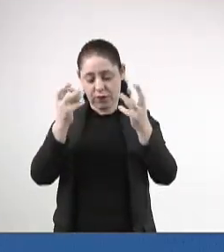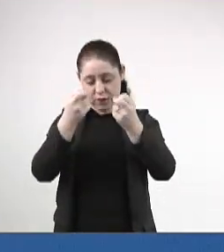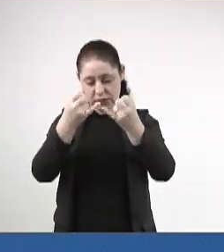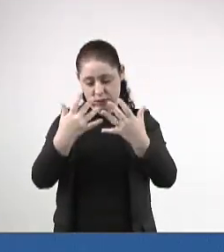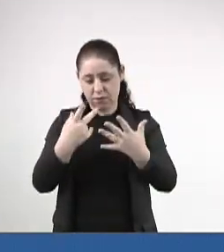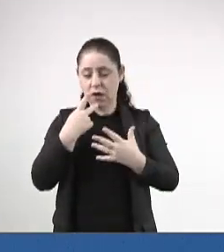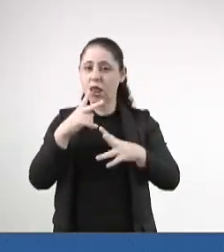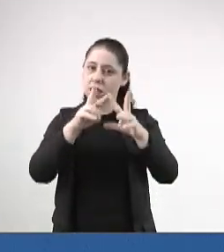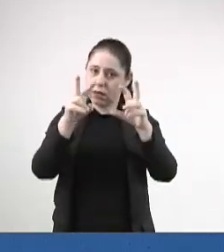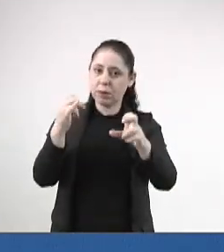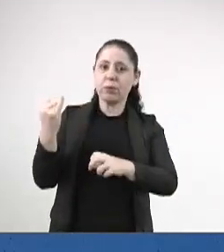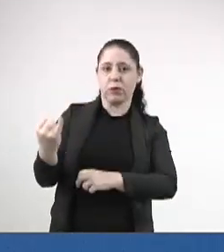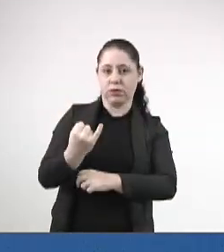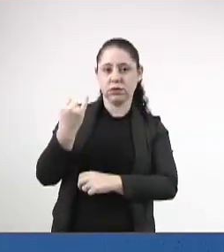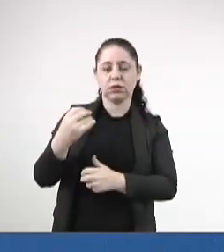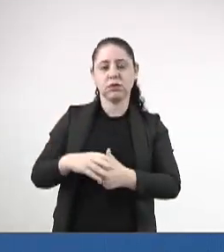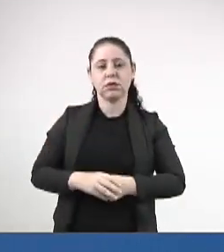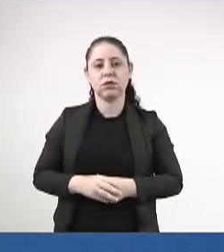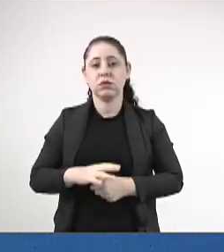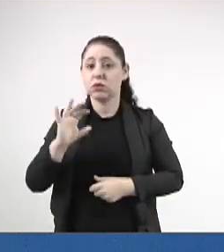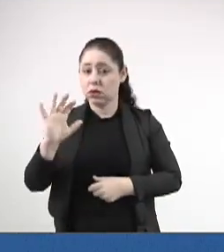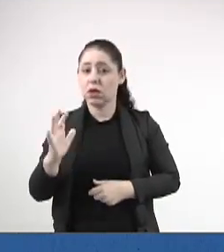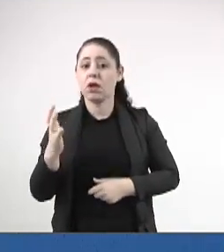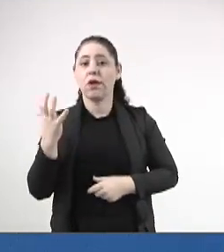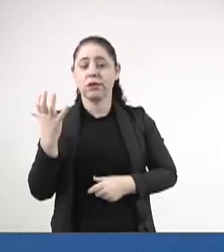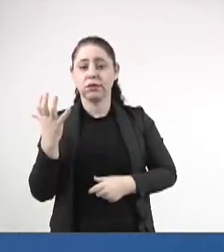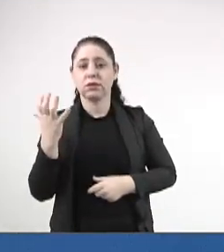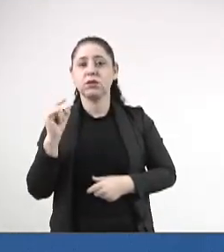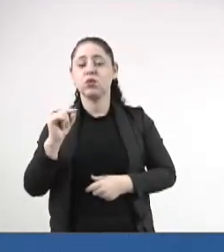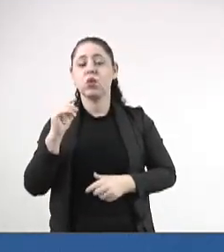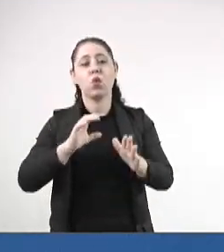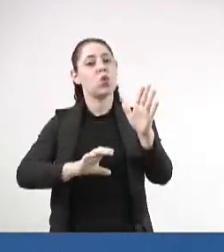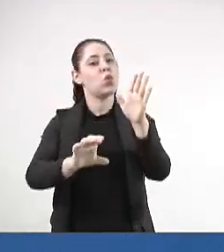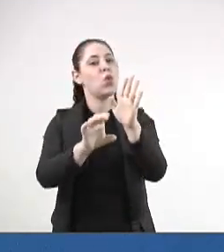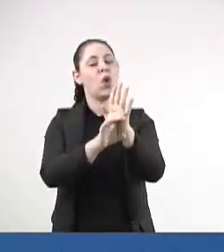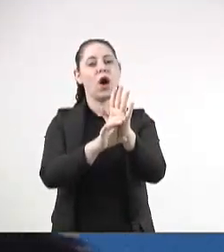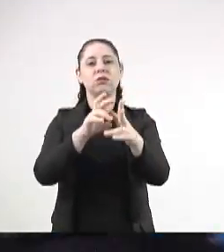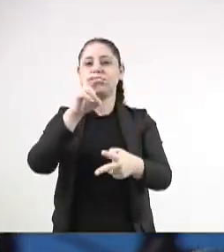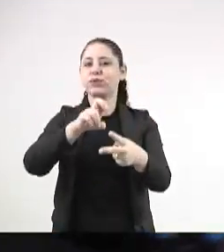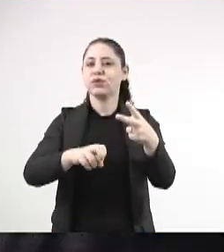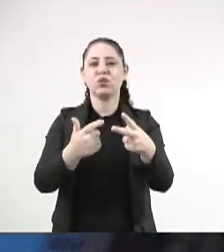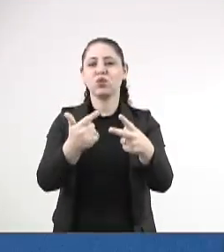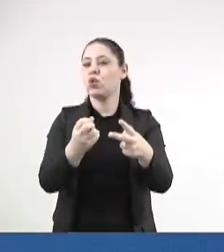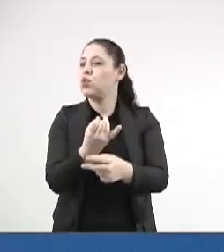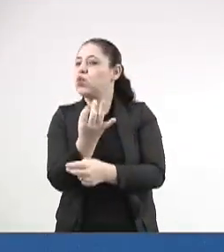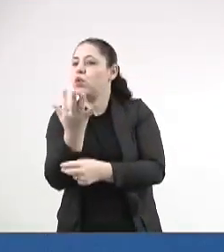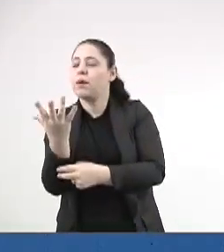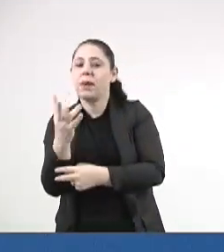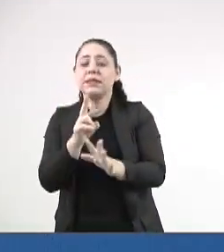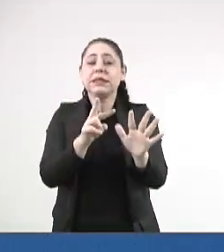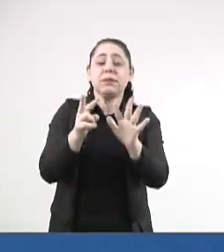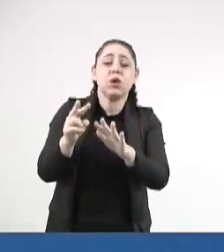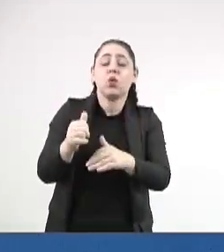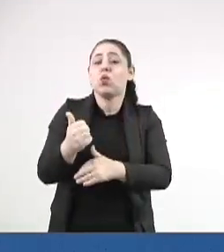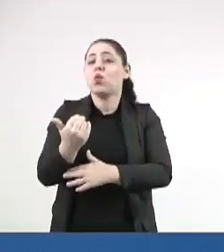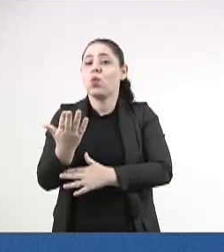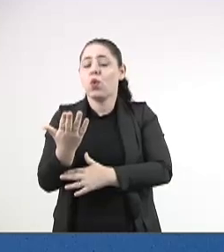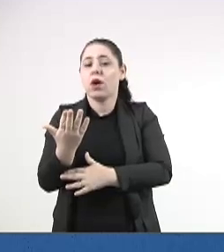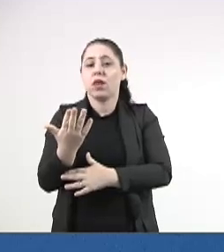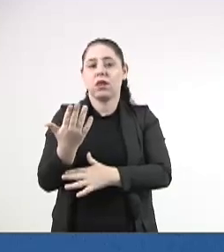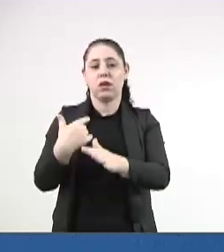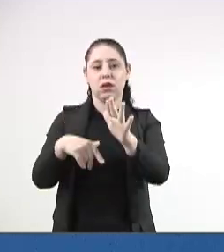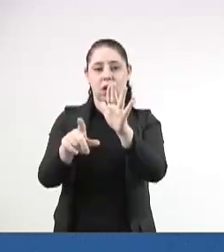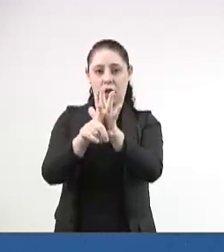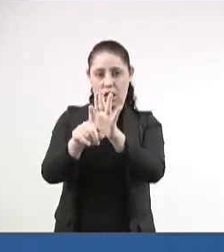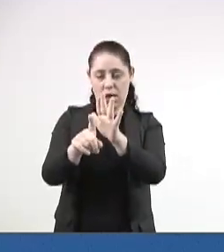porque é um tema importante, o que acontece é que o Código Penal não conseguiu prever a quantidade de semanas e quando que o